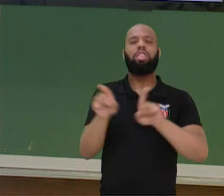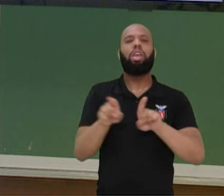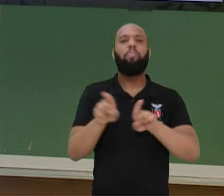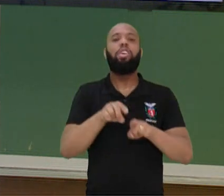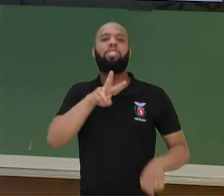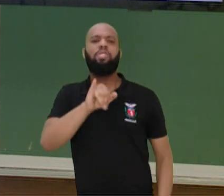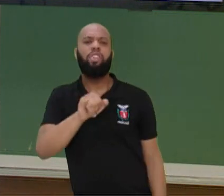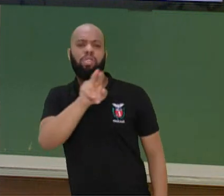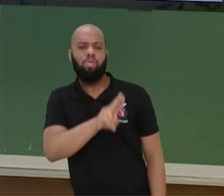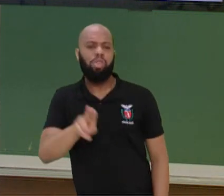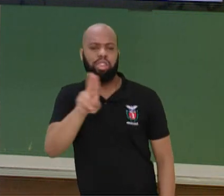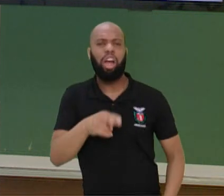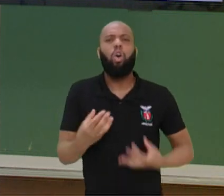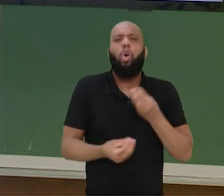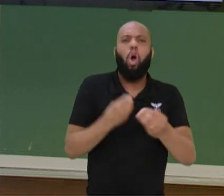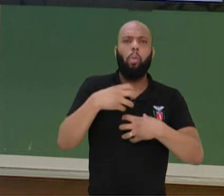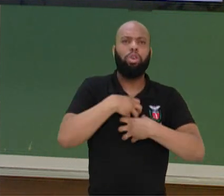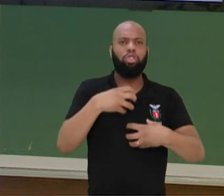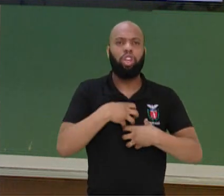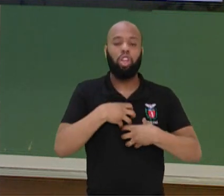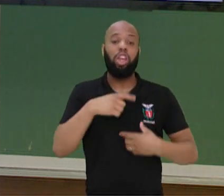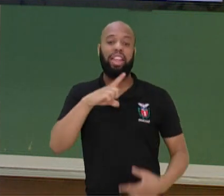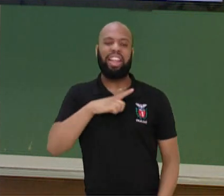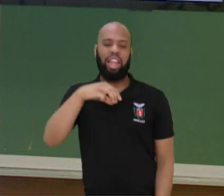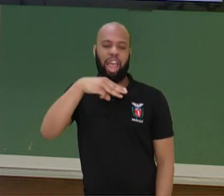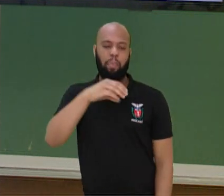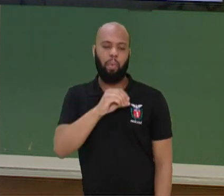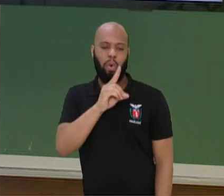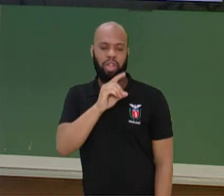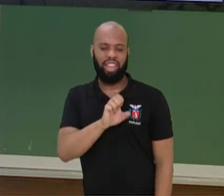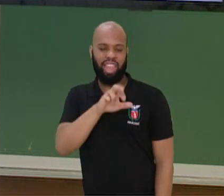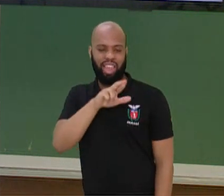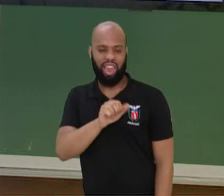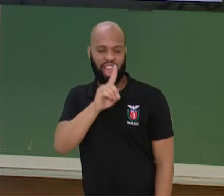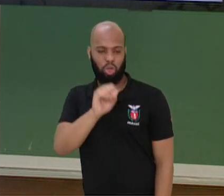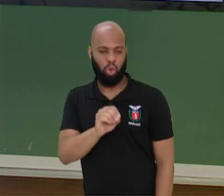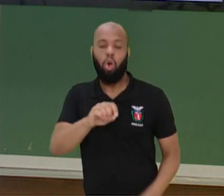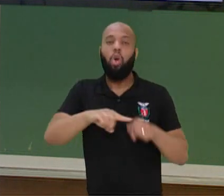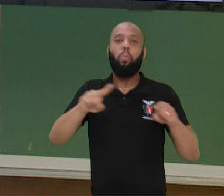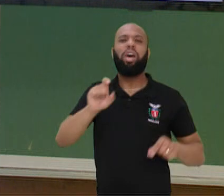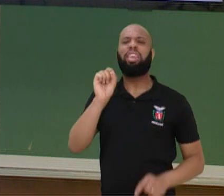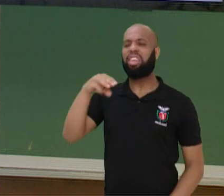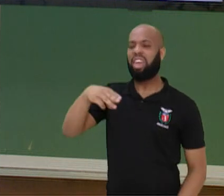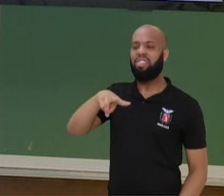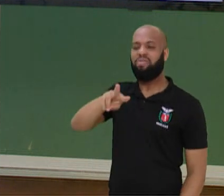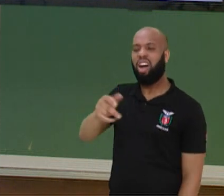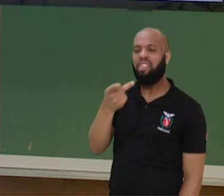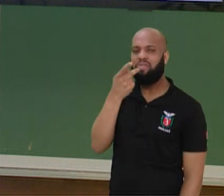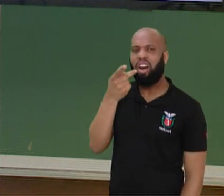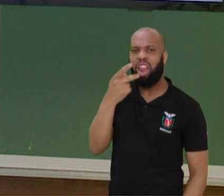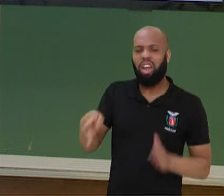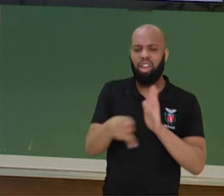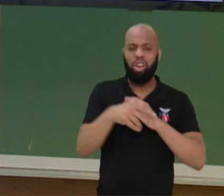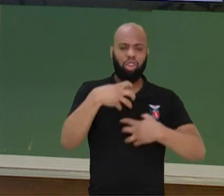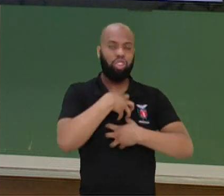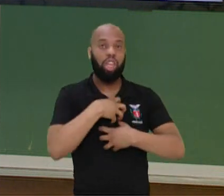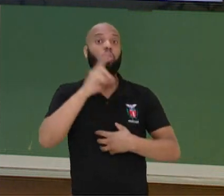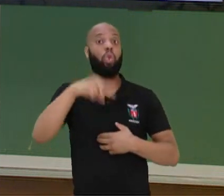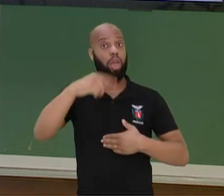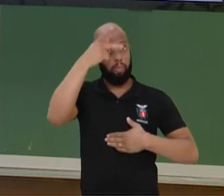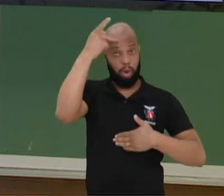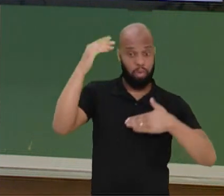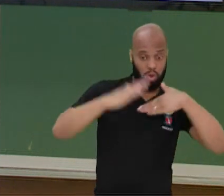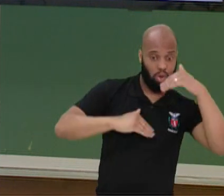moderada. E aí o acompanhamento profissional é que vai te ajudando a entender esse lenta, moderada ou